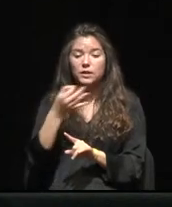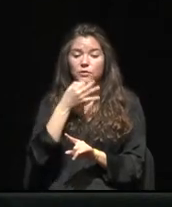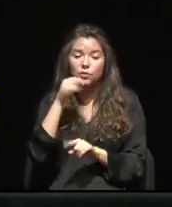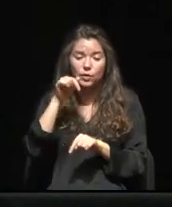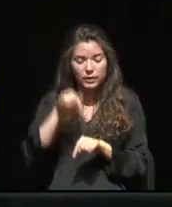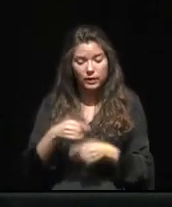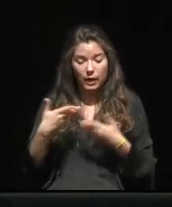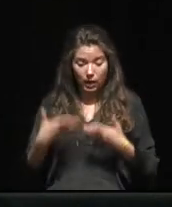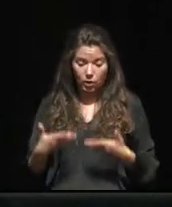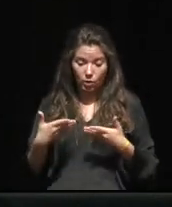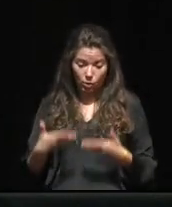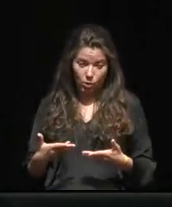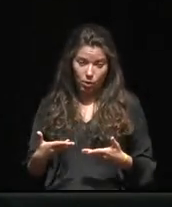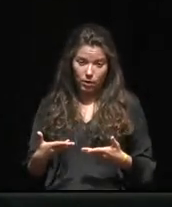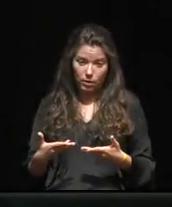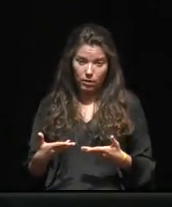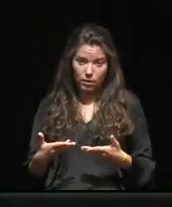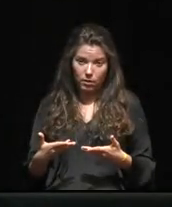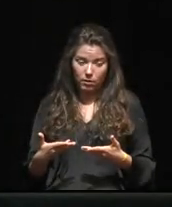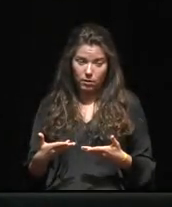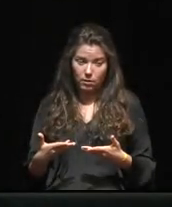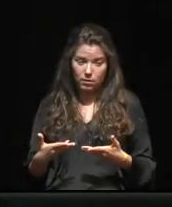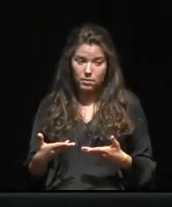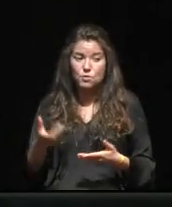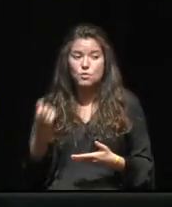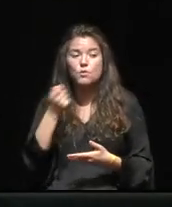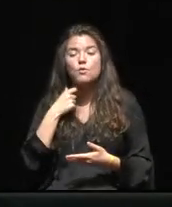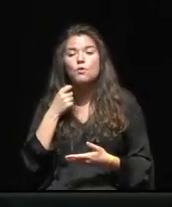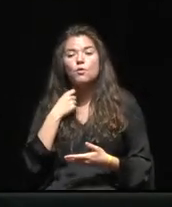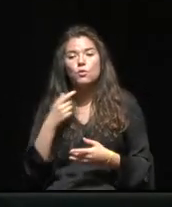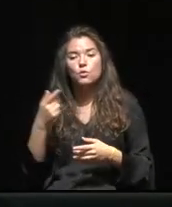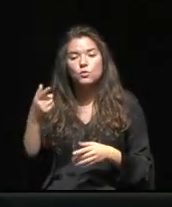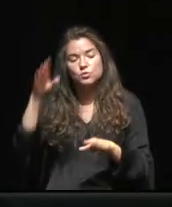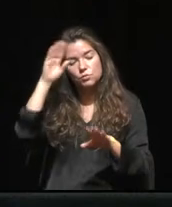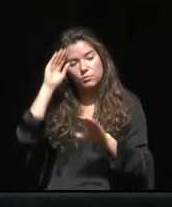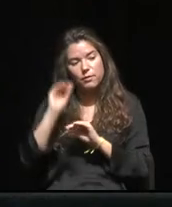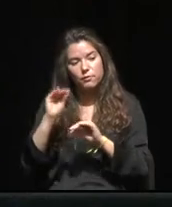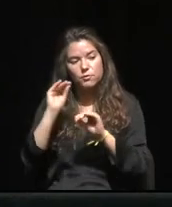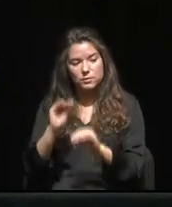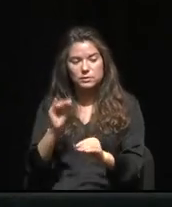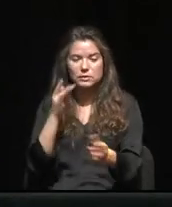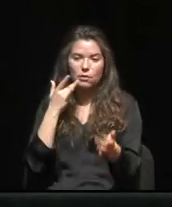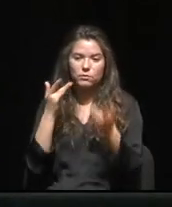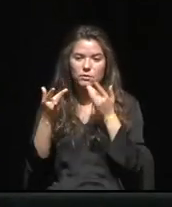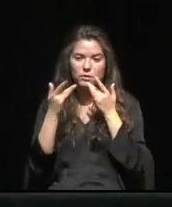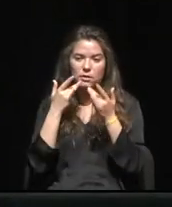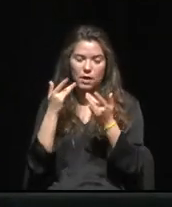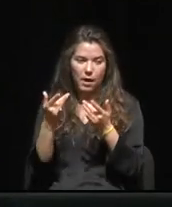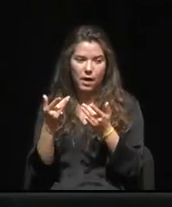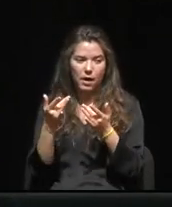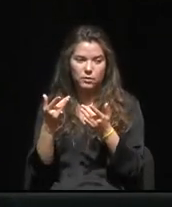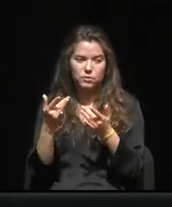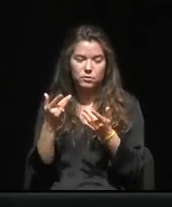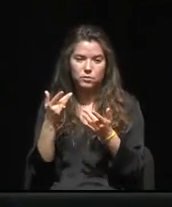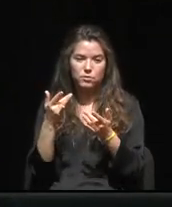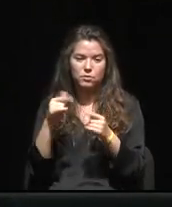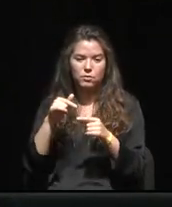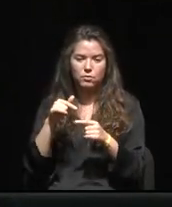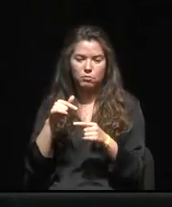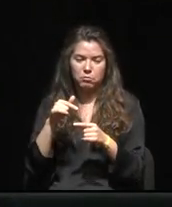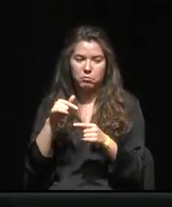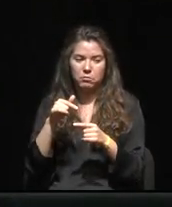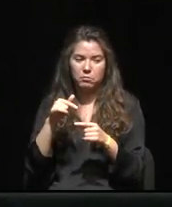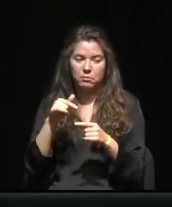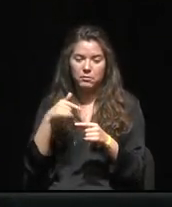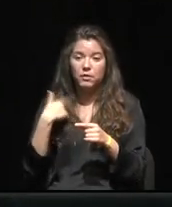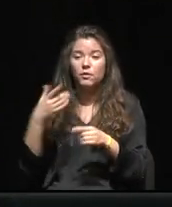momento está a decorrer uma uma um um curso uma formação sobre representação teatral no teatro em cada bairro dos coruchéus